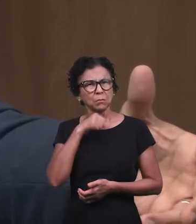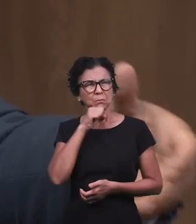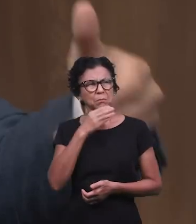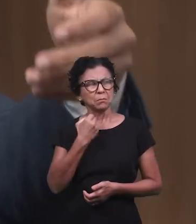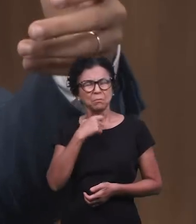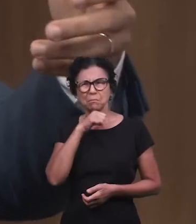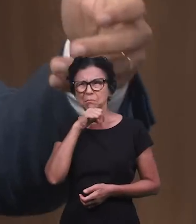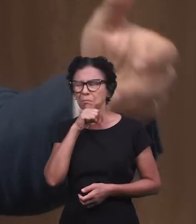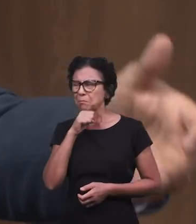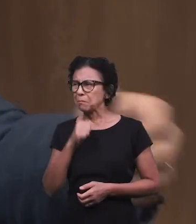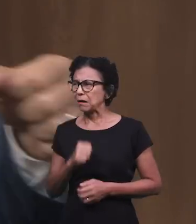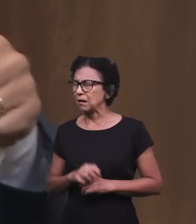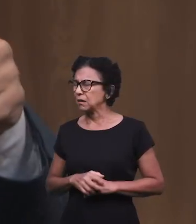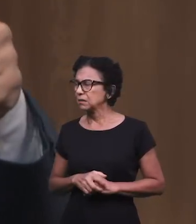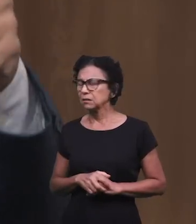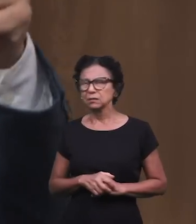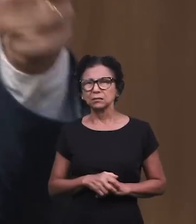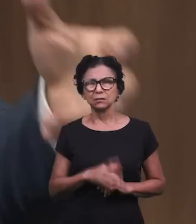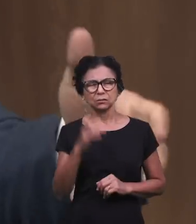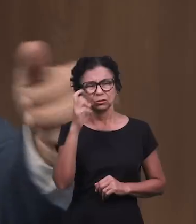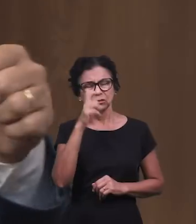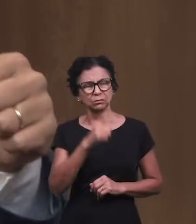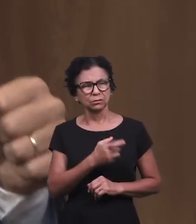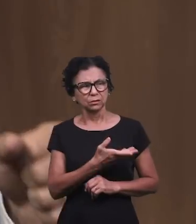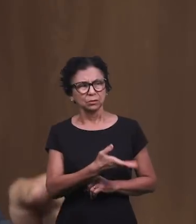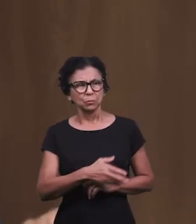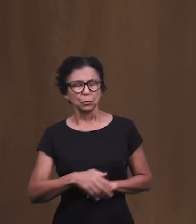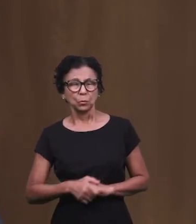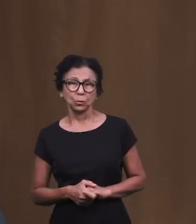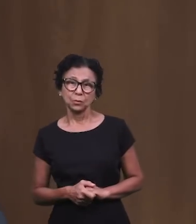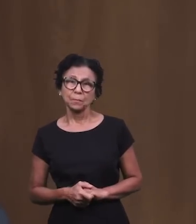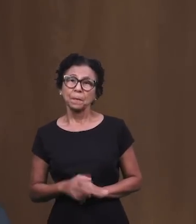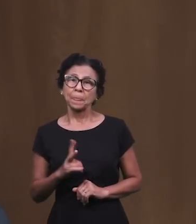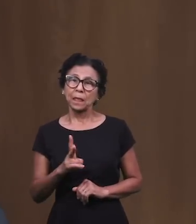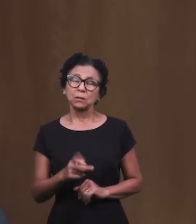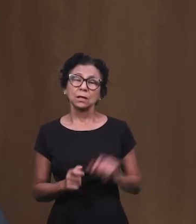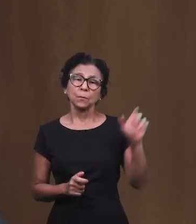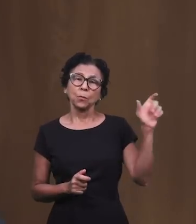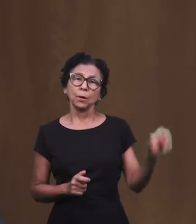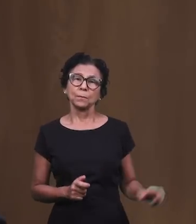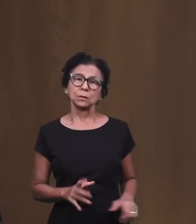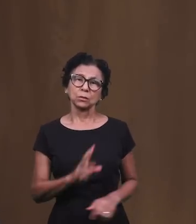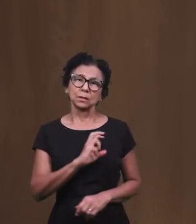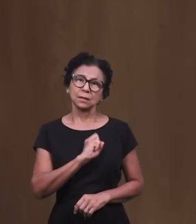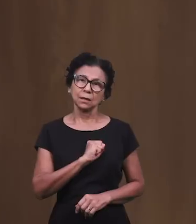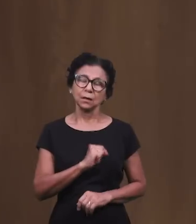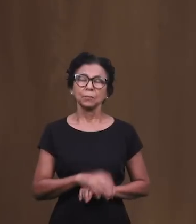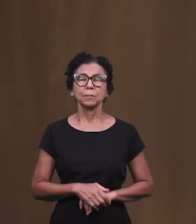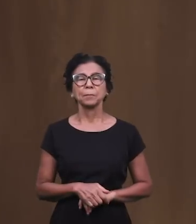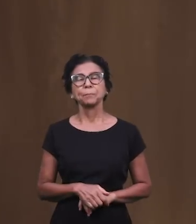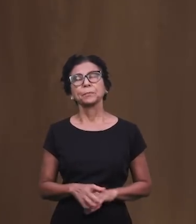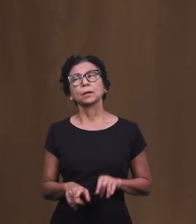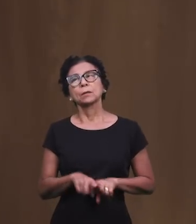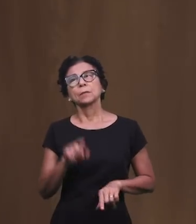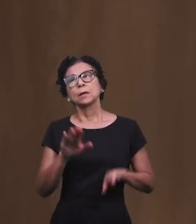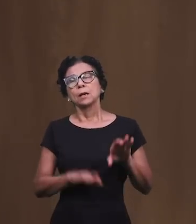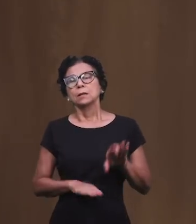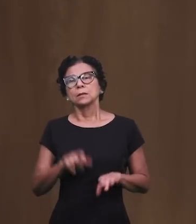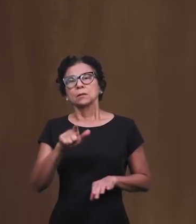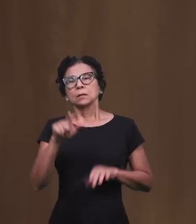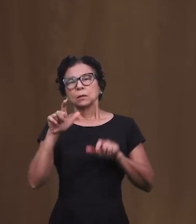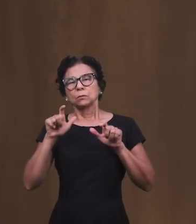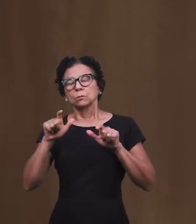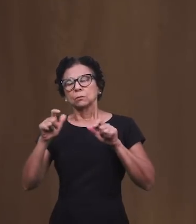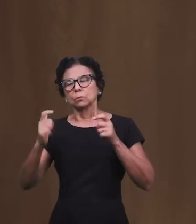nessa pessoa. Você espera um acolhimento, você espera amor, você espera um reconhecimento de um trabalho, esse reconhecimento não aconteceu. Então,